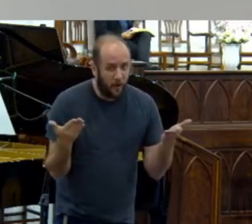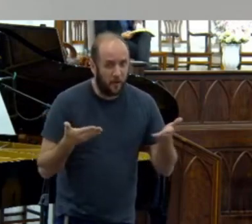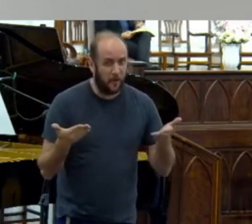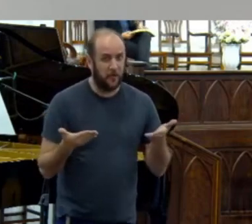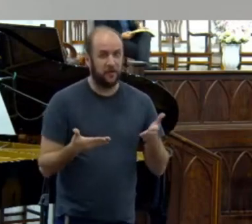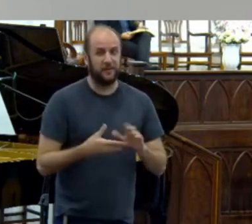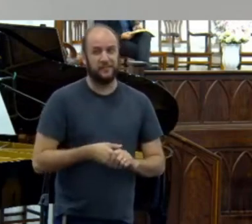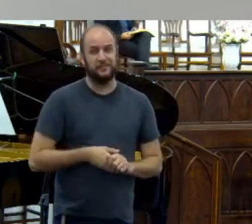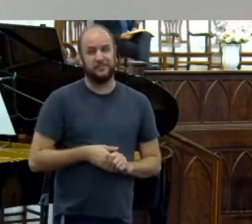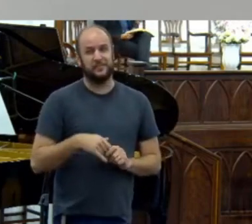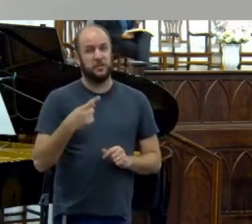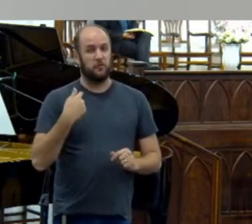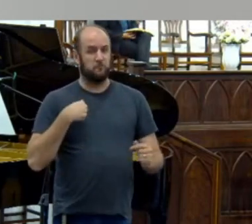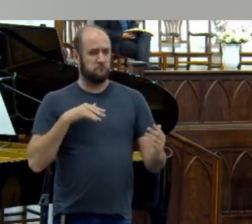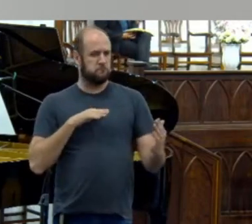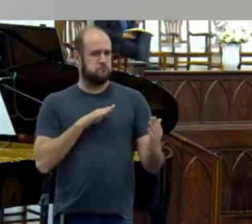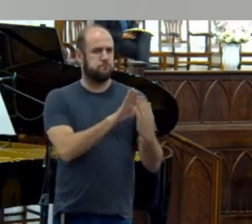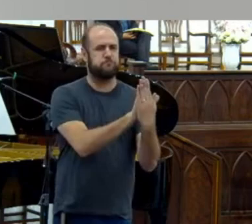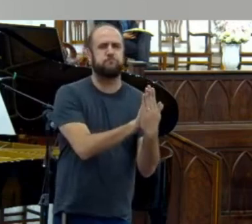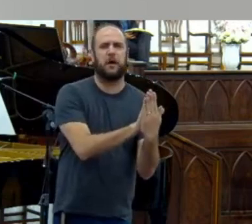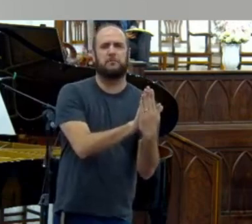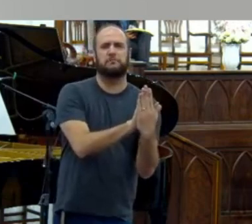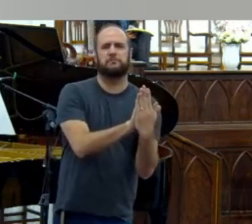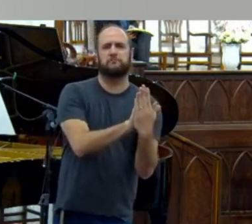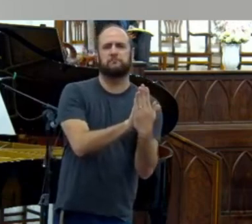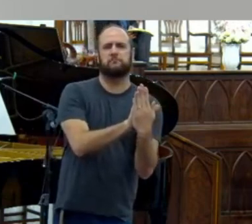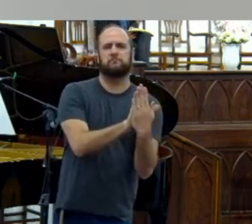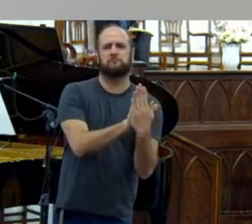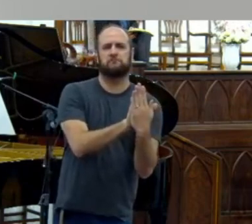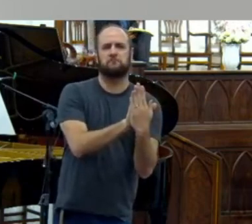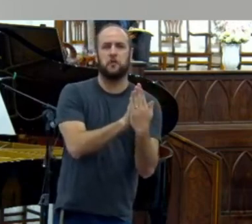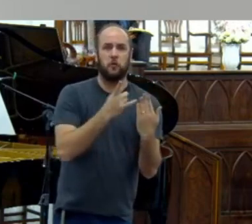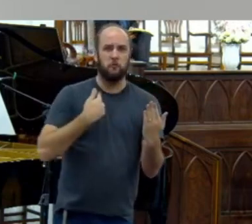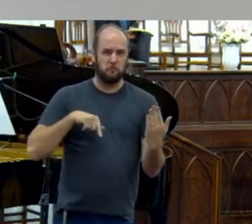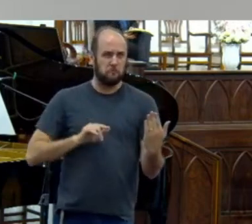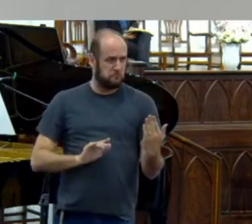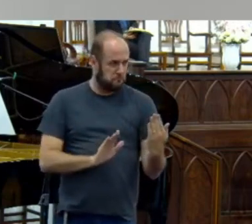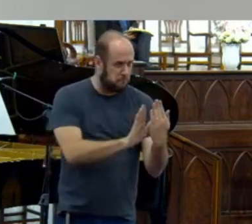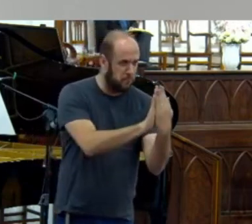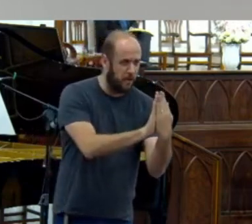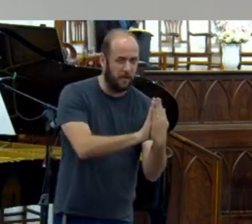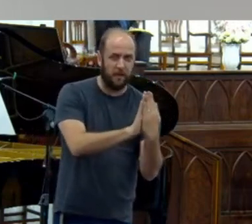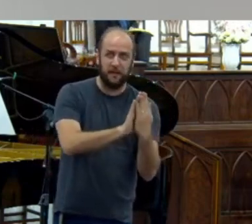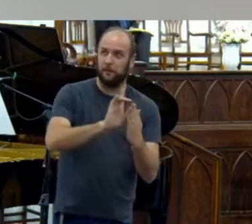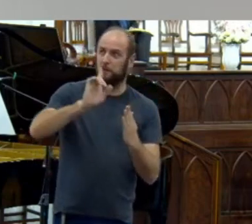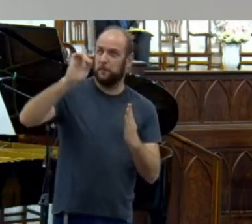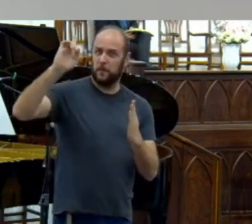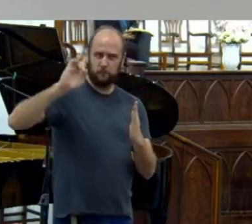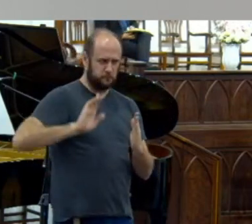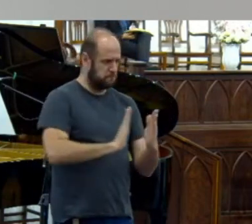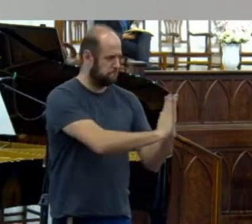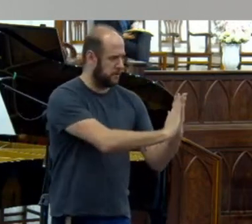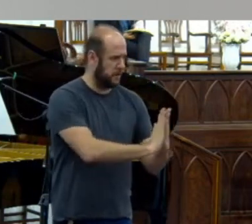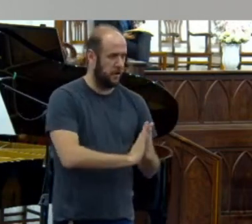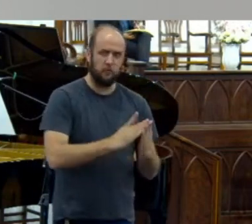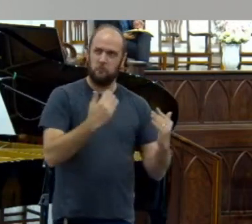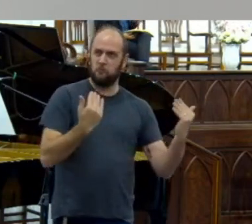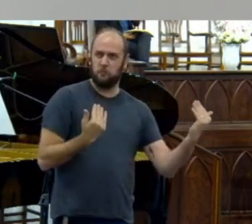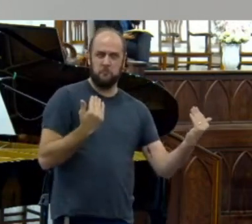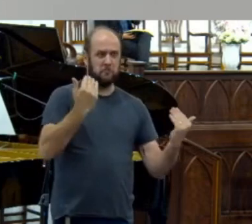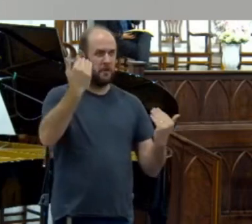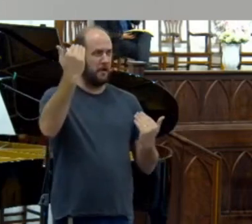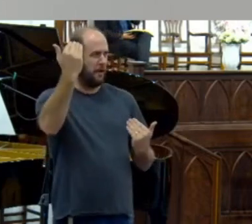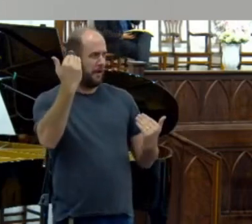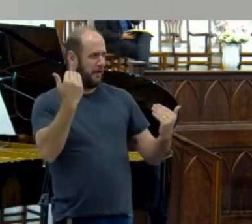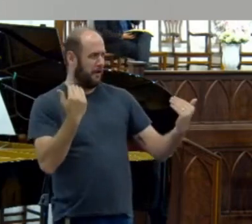vou confrontá-los. Eu vou confrontar Deus com vocês, eu vou comparar